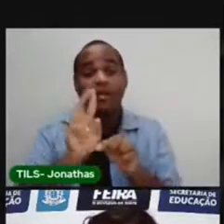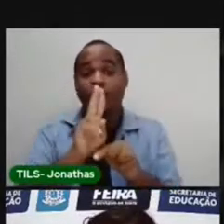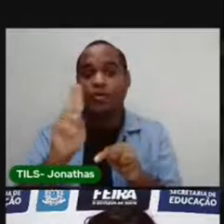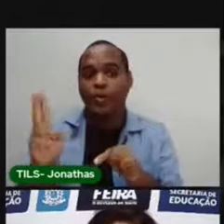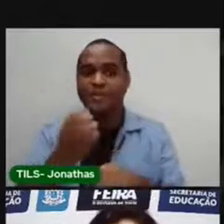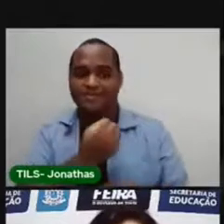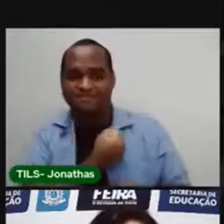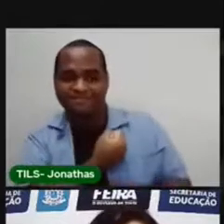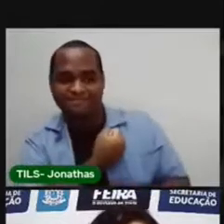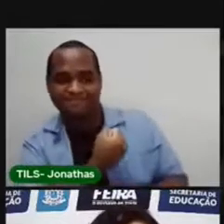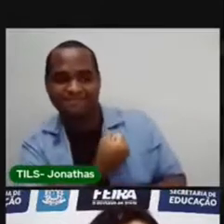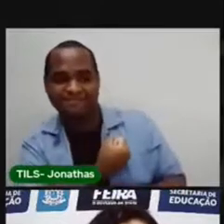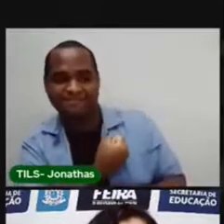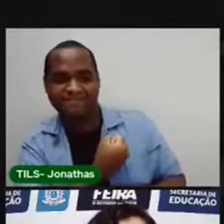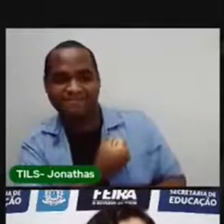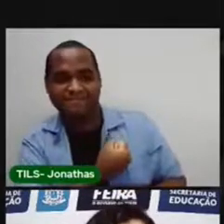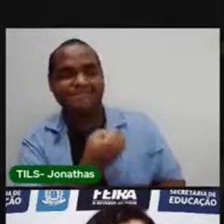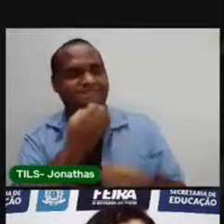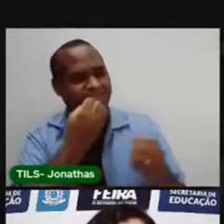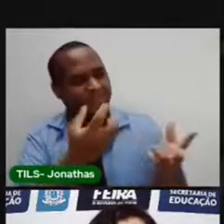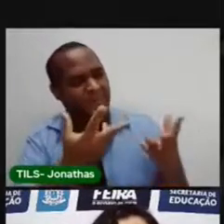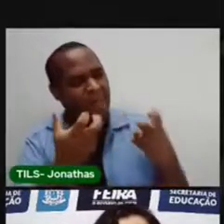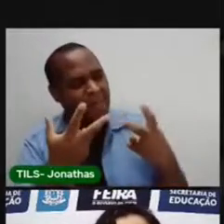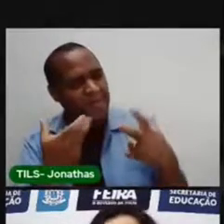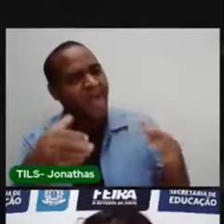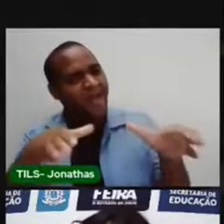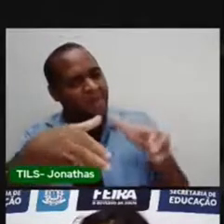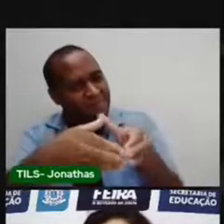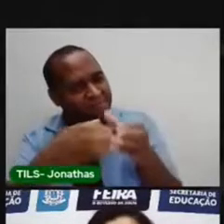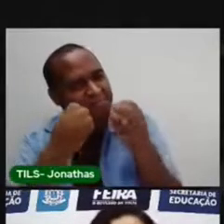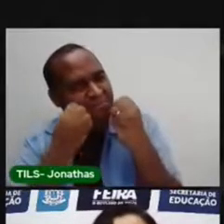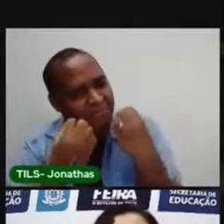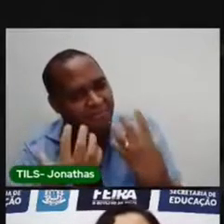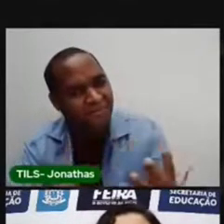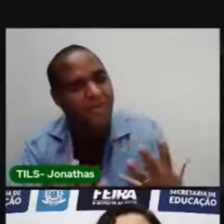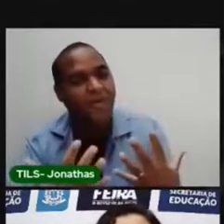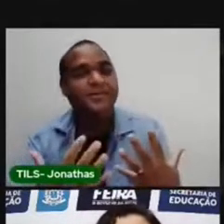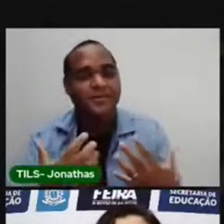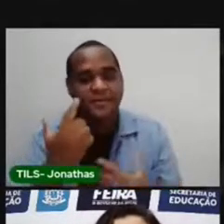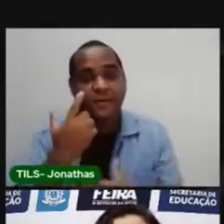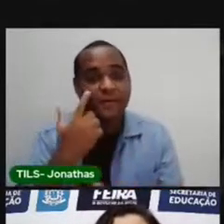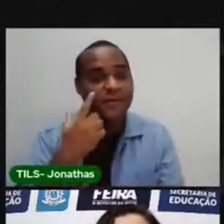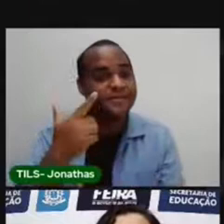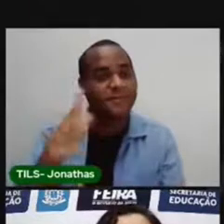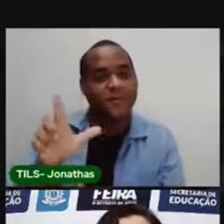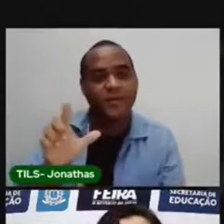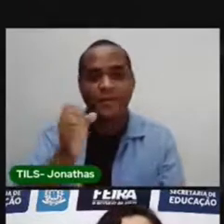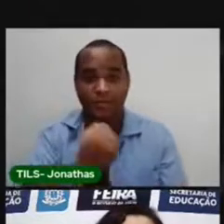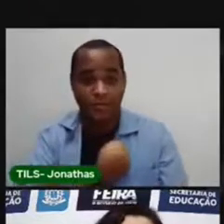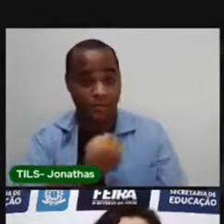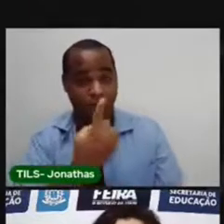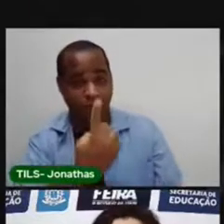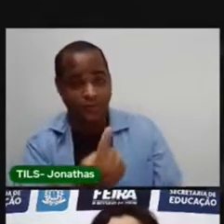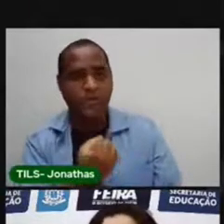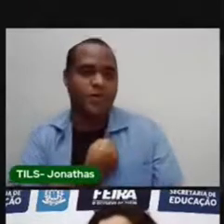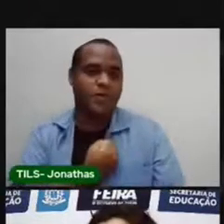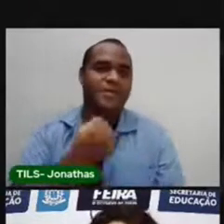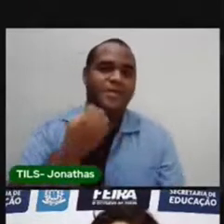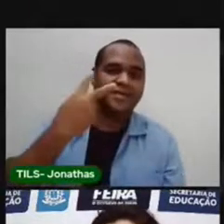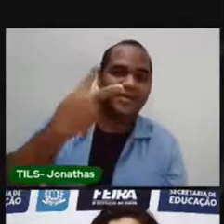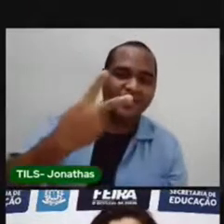dos números. Muito esperta essa turma, viu? Vamos lá? Número 1,